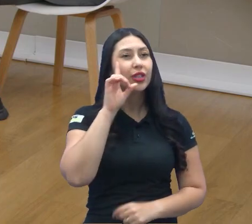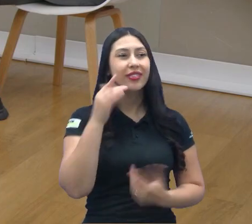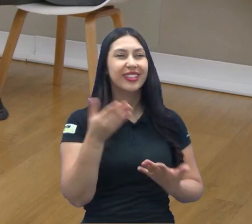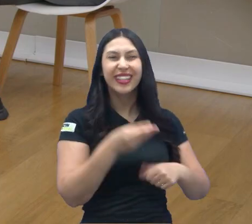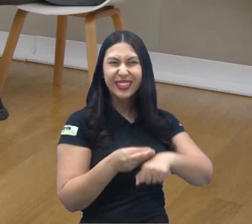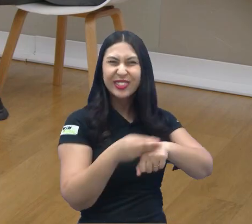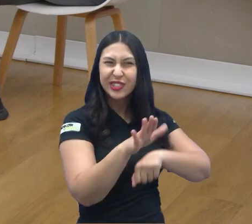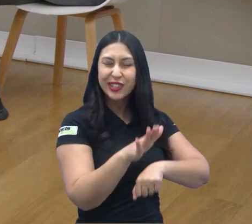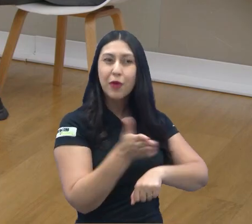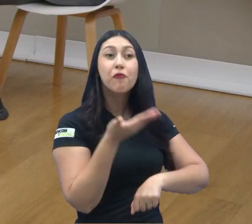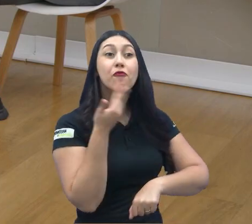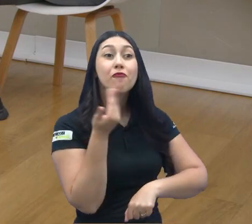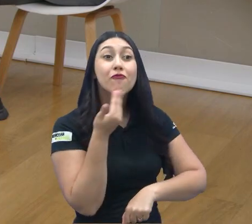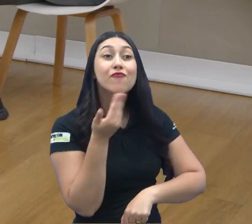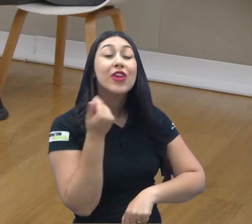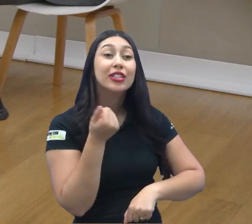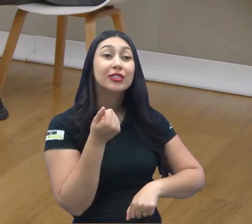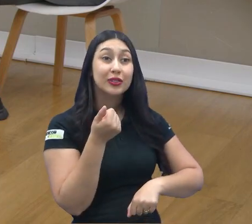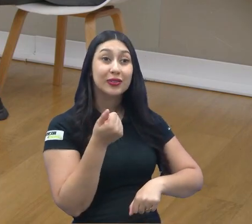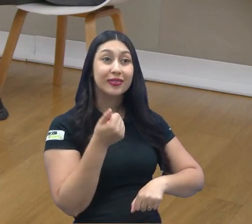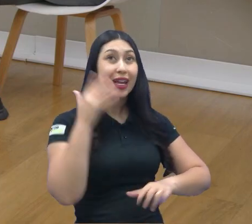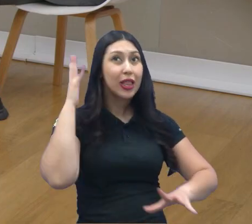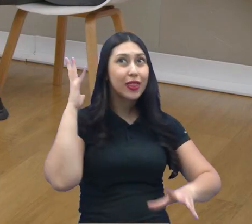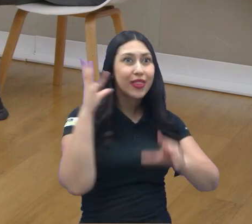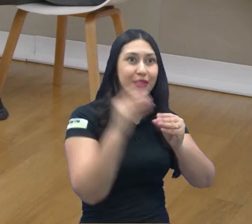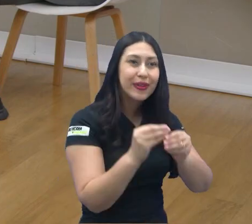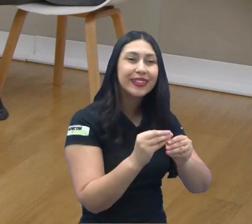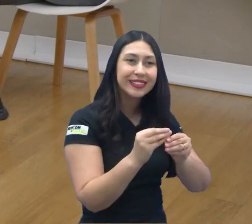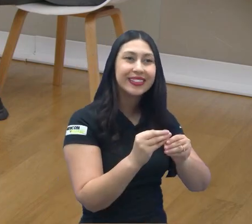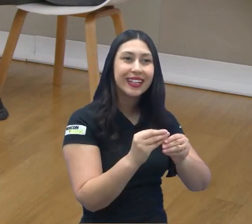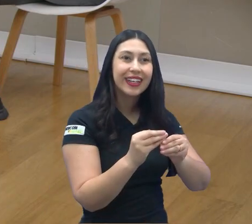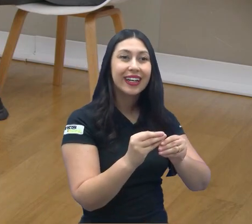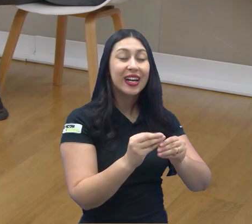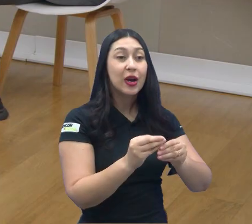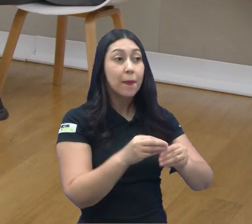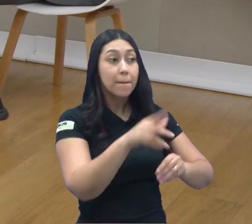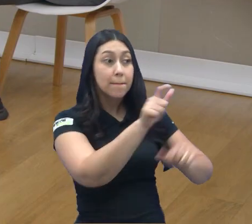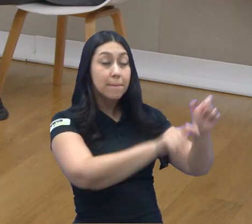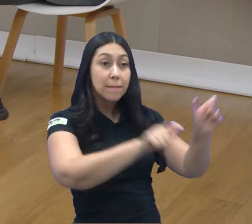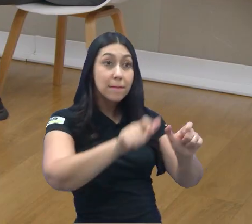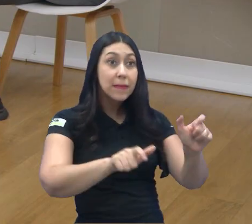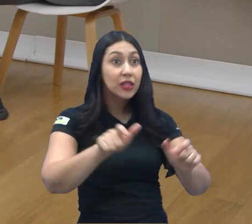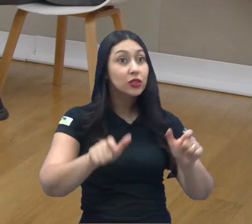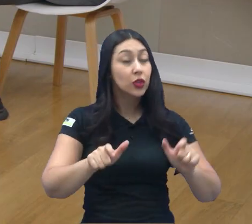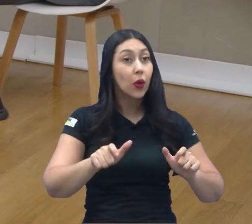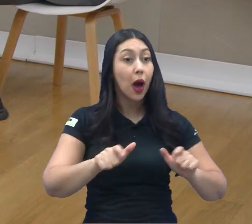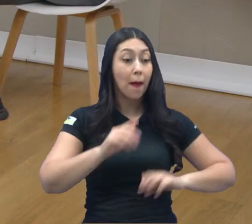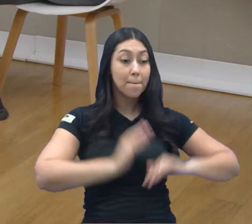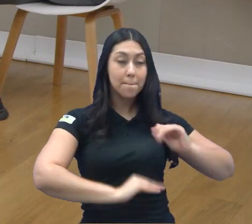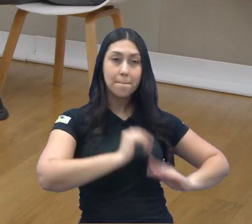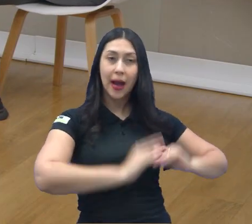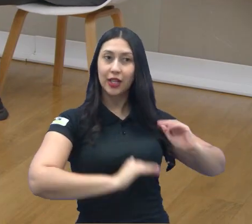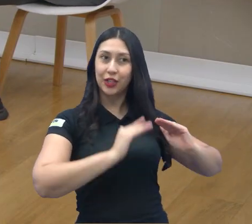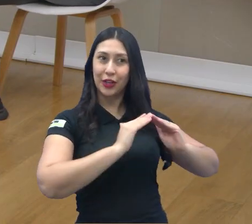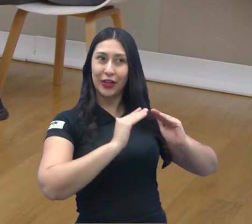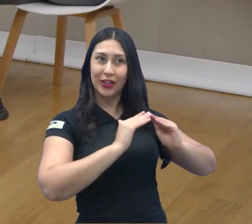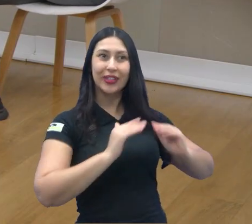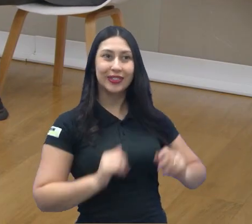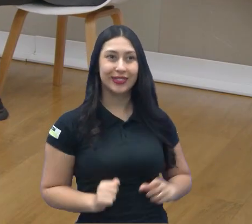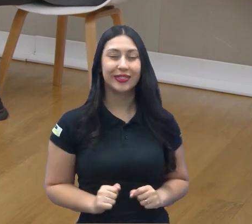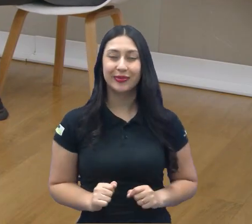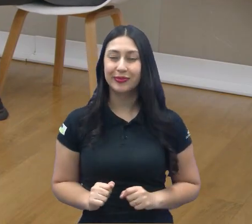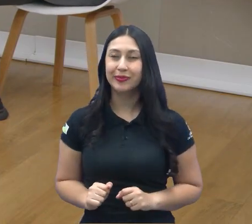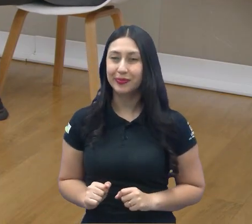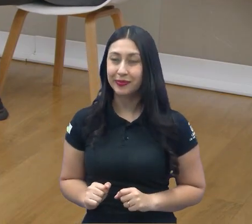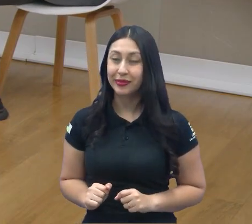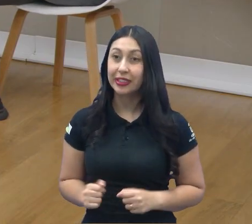gente repassar aqui de tudo que a gente conversou desde o primeiro bloco para as pessoas que estão acompanhando a gente em casa e querem ter um cabelo saudável? Perfeito.